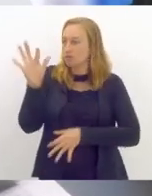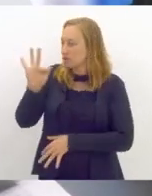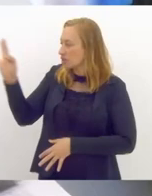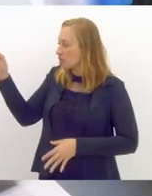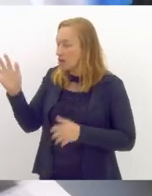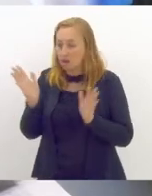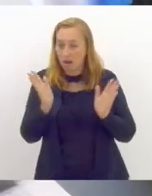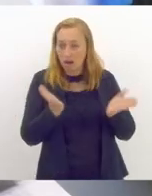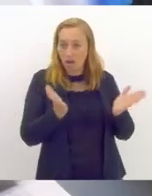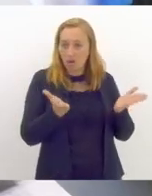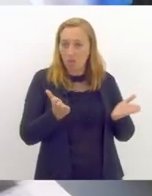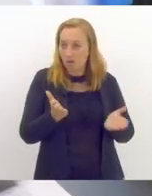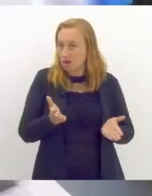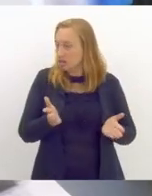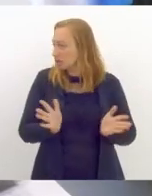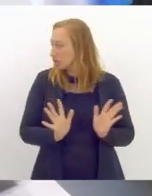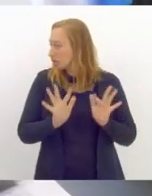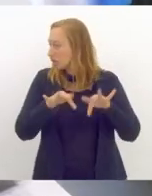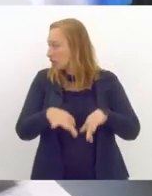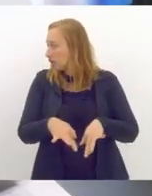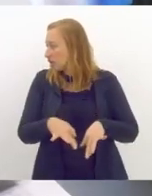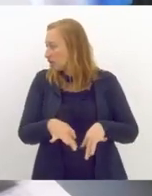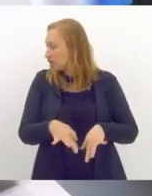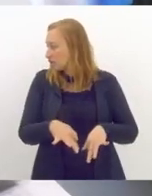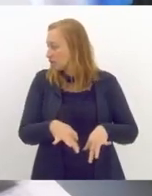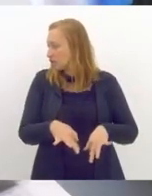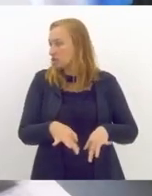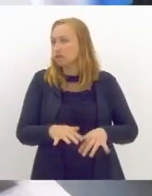nesse final de semana